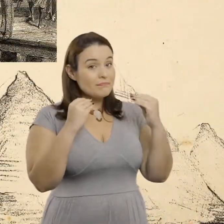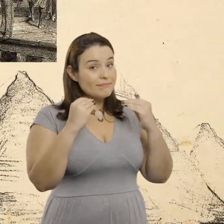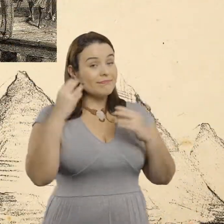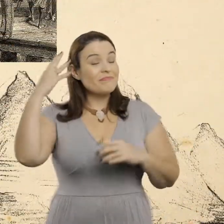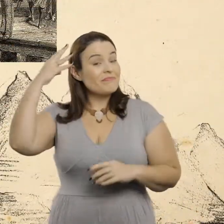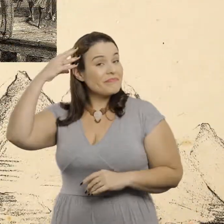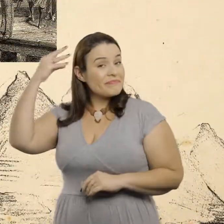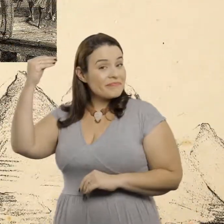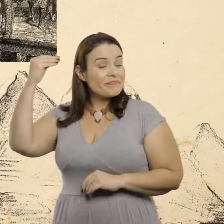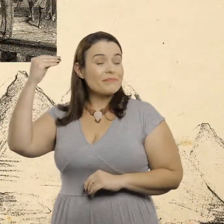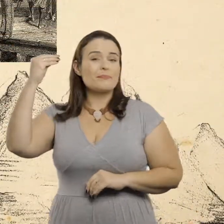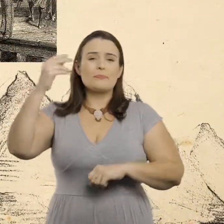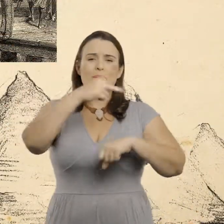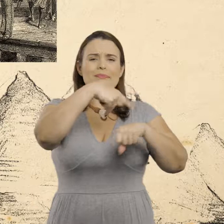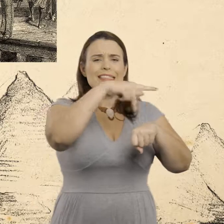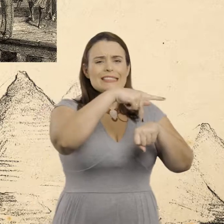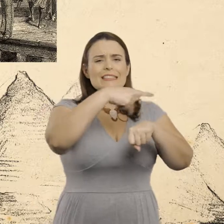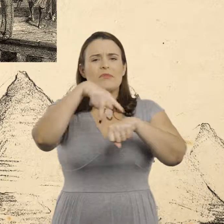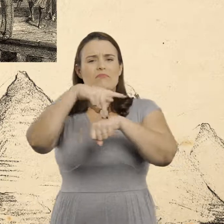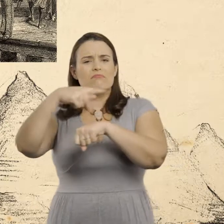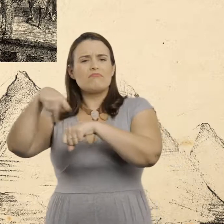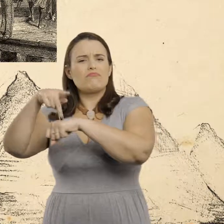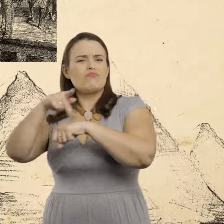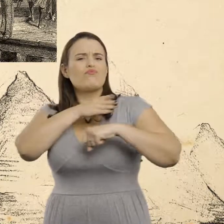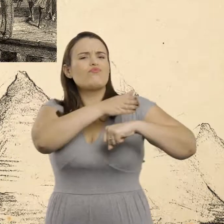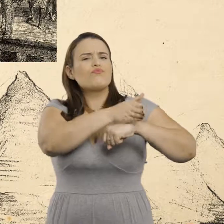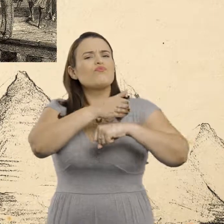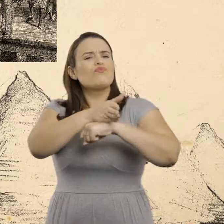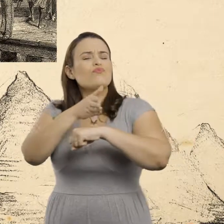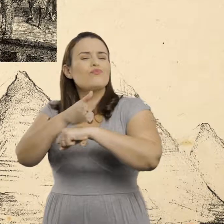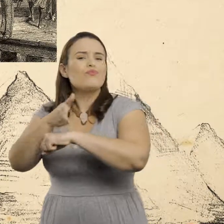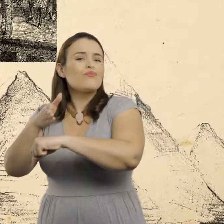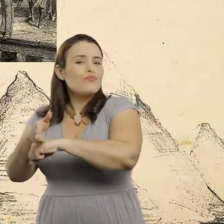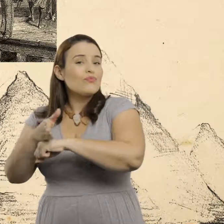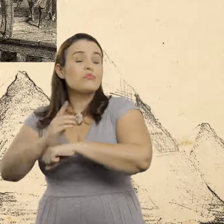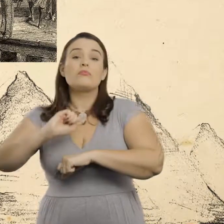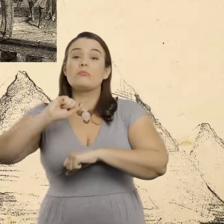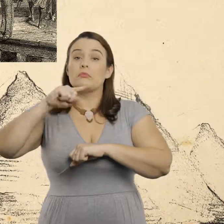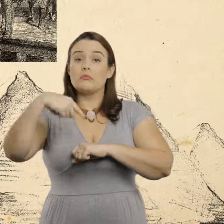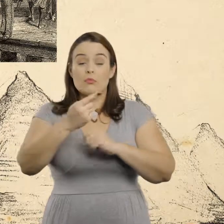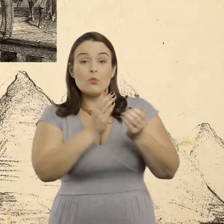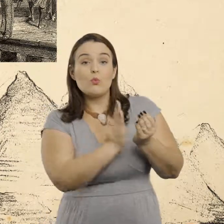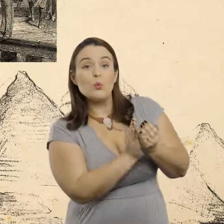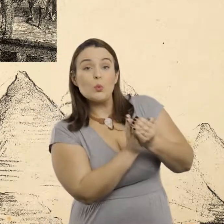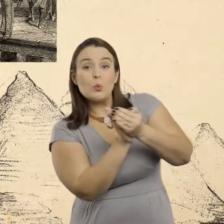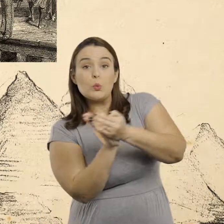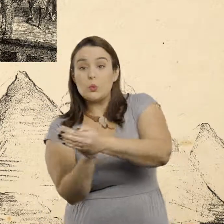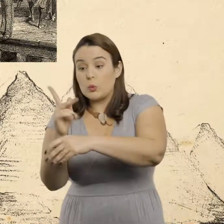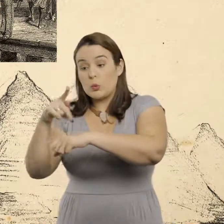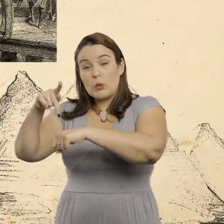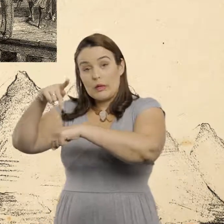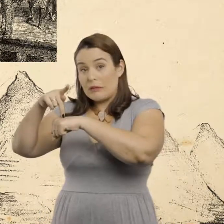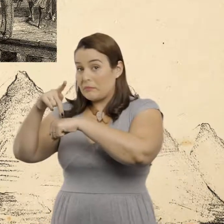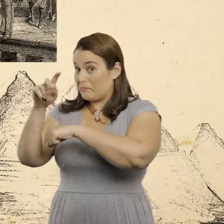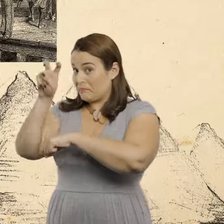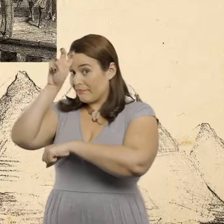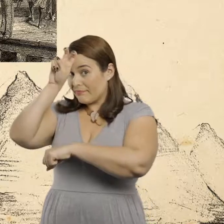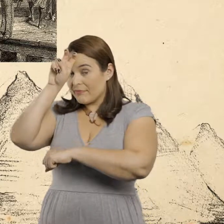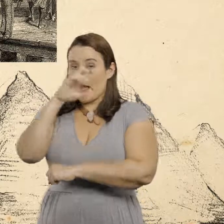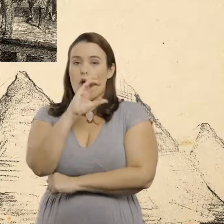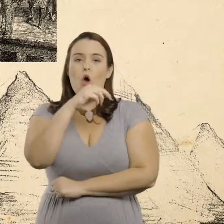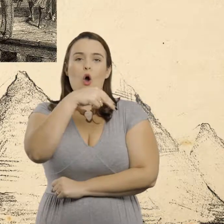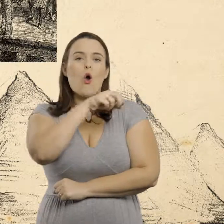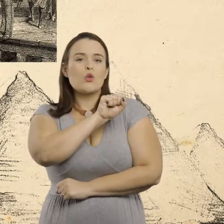Phileas Fogg e Passepartout passaram por vários países. Depois, eles pegaram um navio para o Egito.